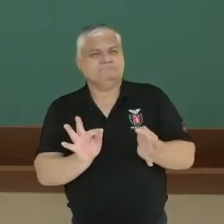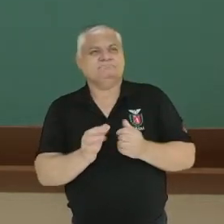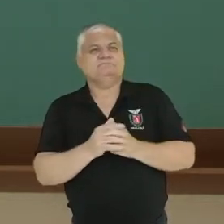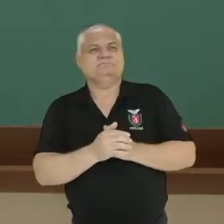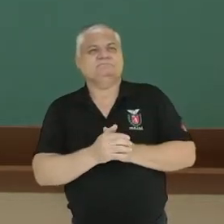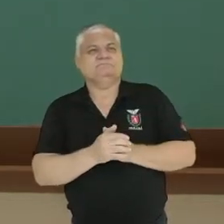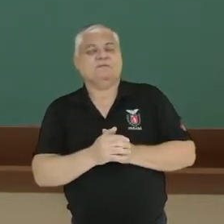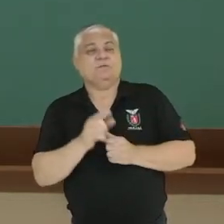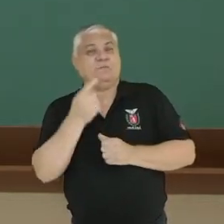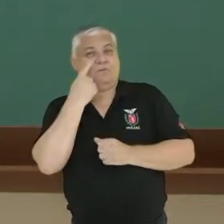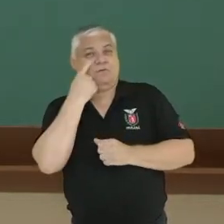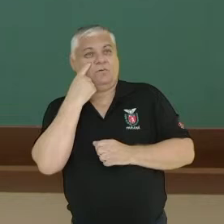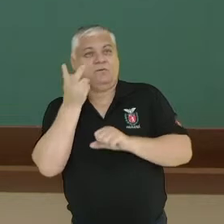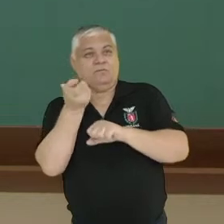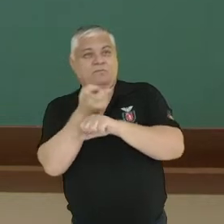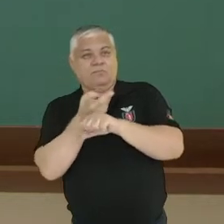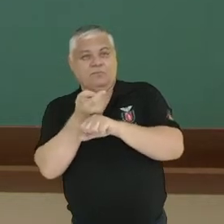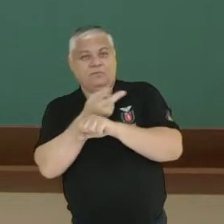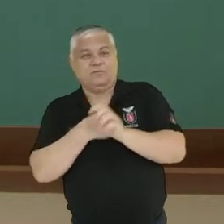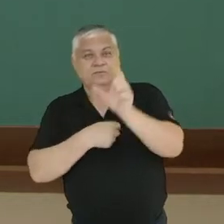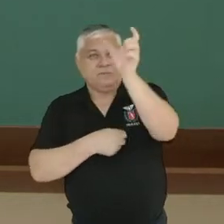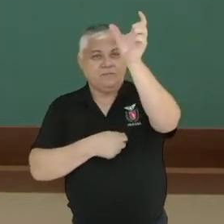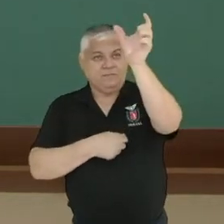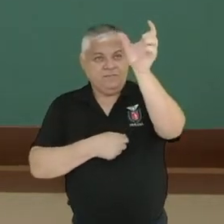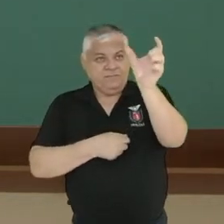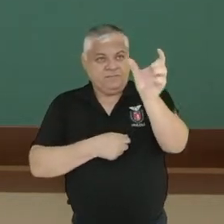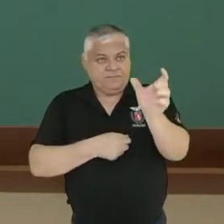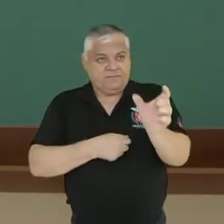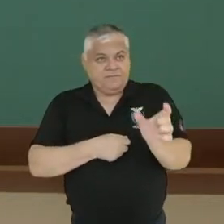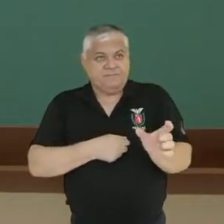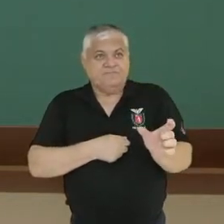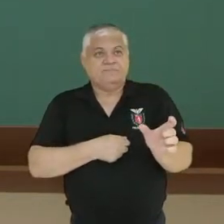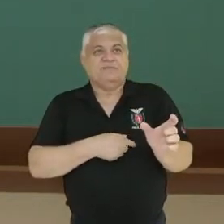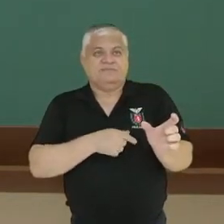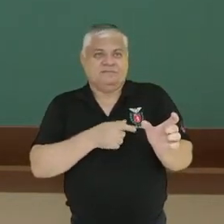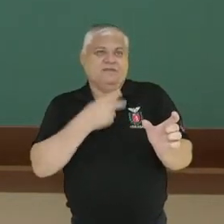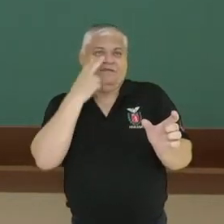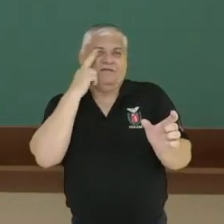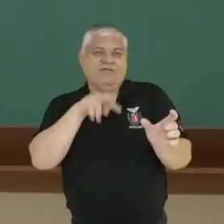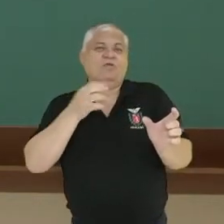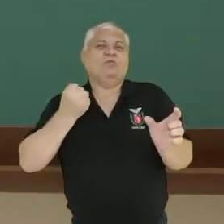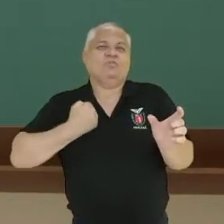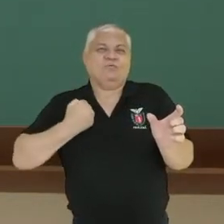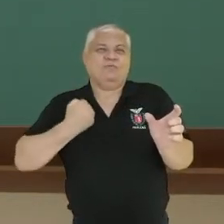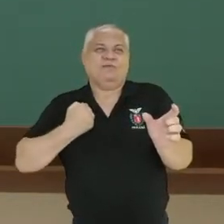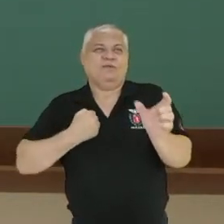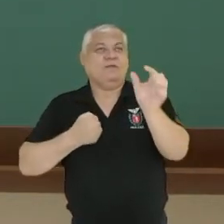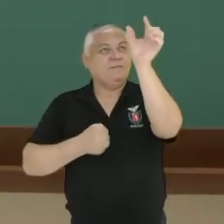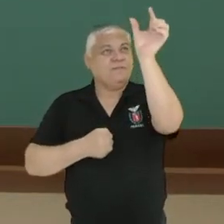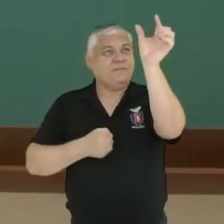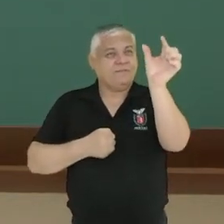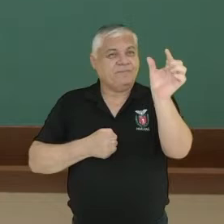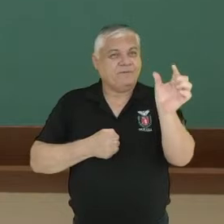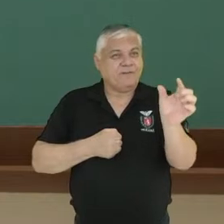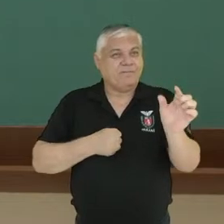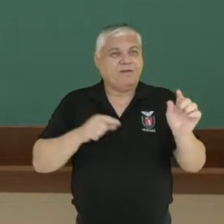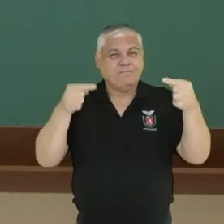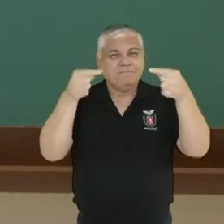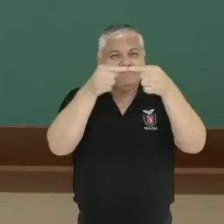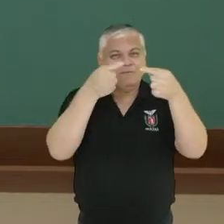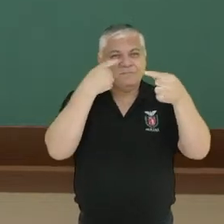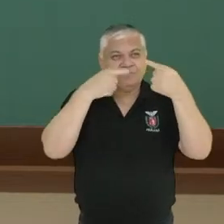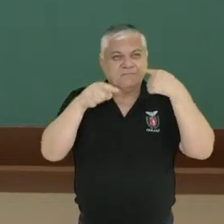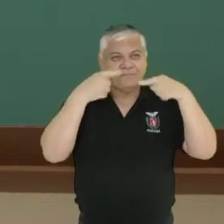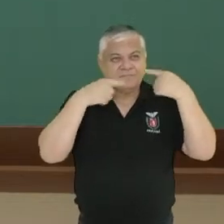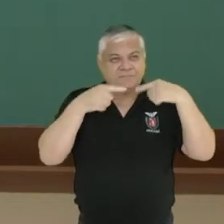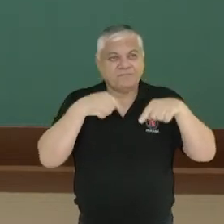pensem um pouquinho. Aqui tá óbvio, se vocês pensarem na pergunta que foi feita aqui, tá óbvio